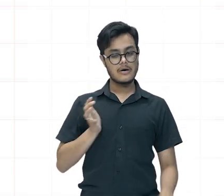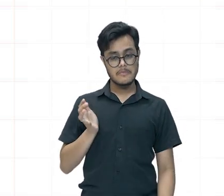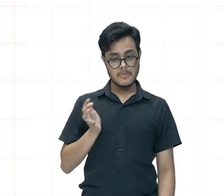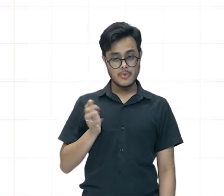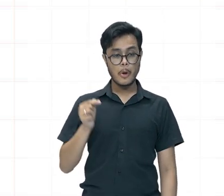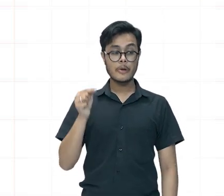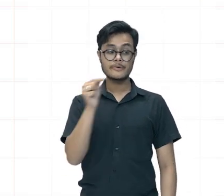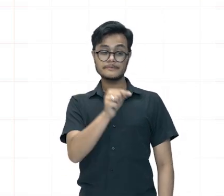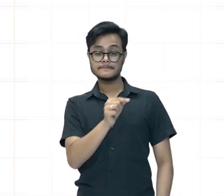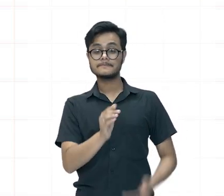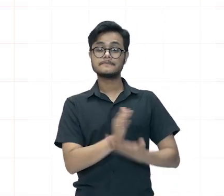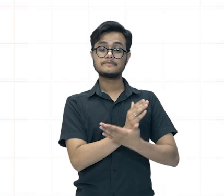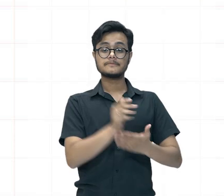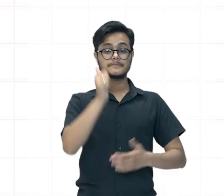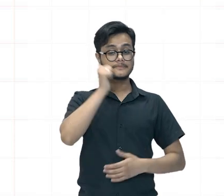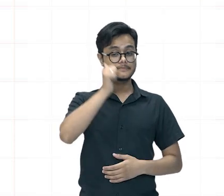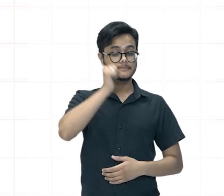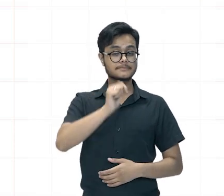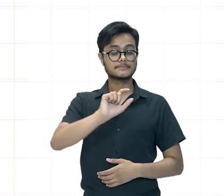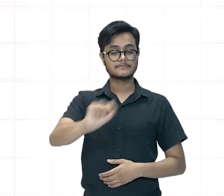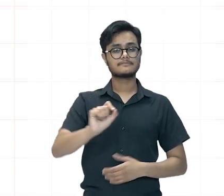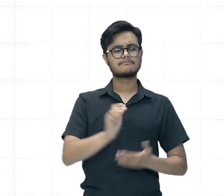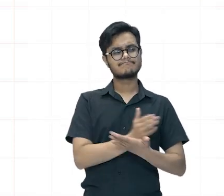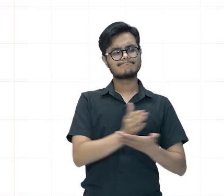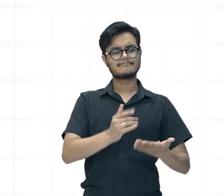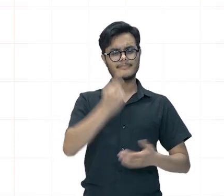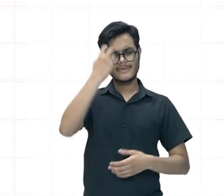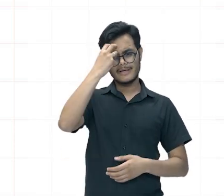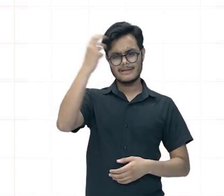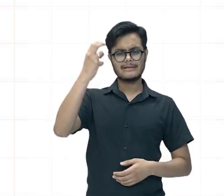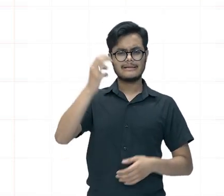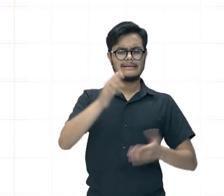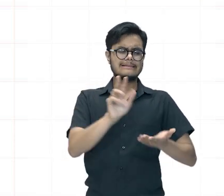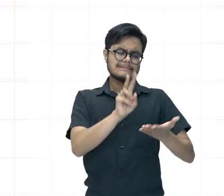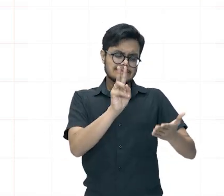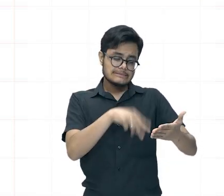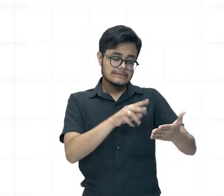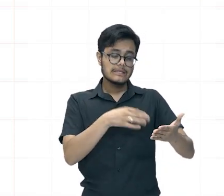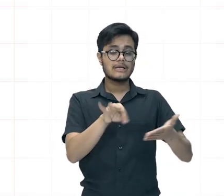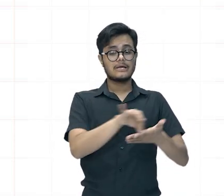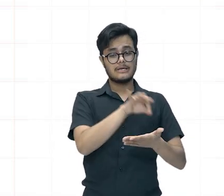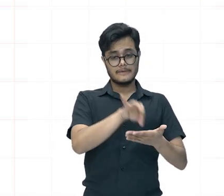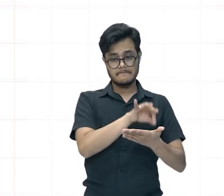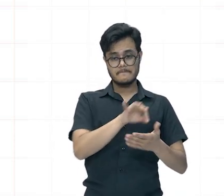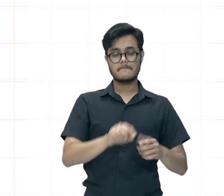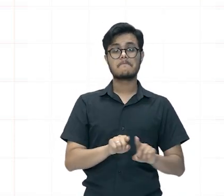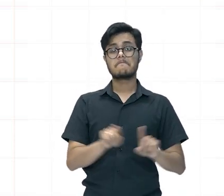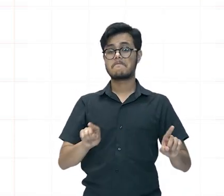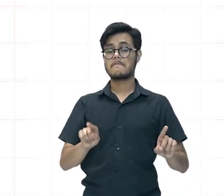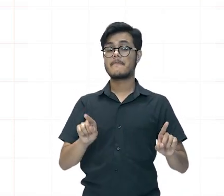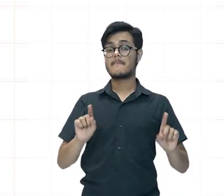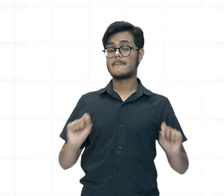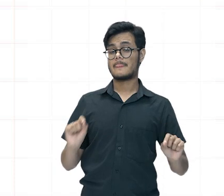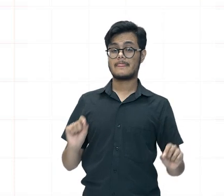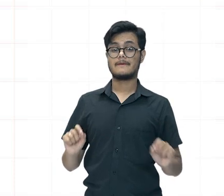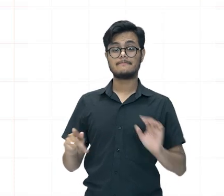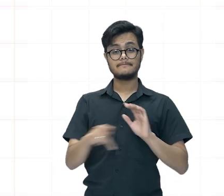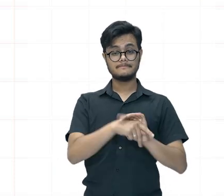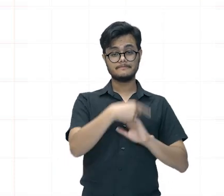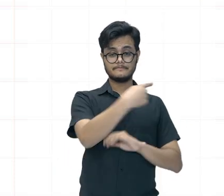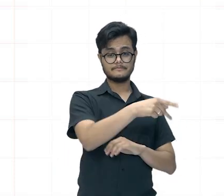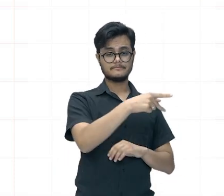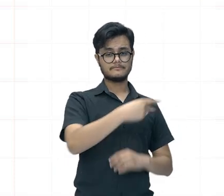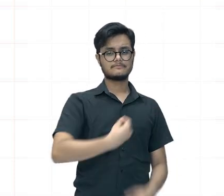social, algumas poucas mulheres tinham instrução, sabiam ler e escrever. Isso era, então, o quê? Era